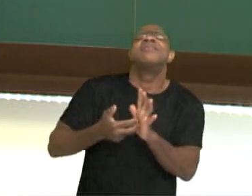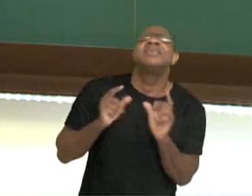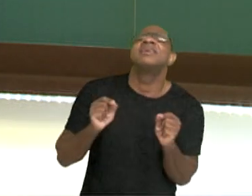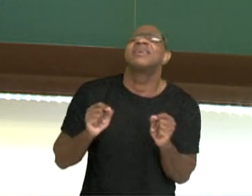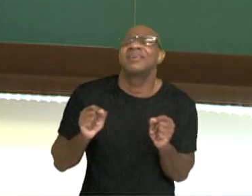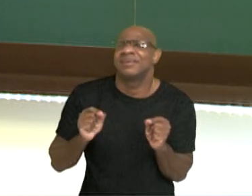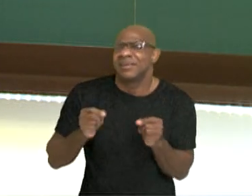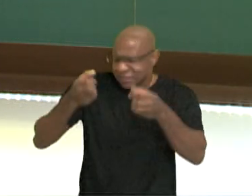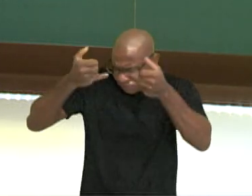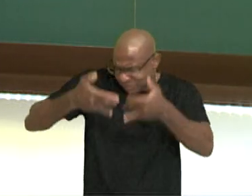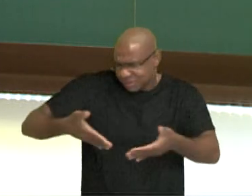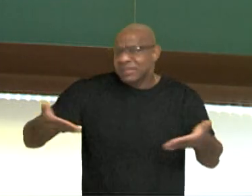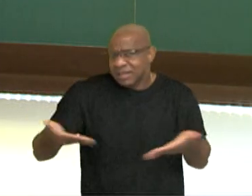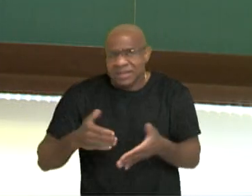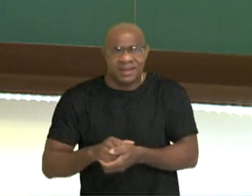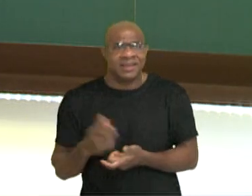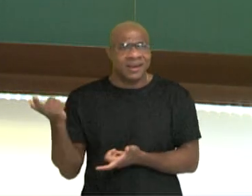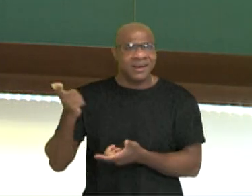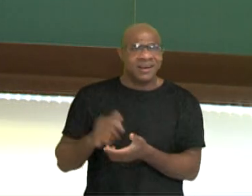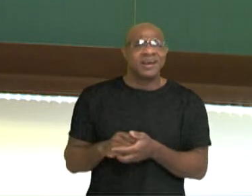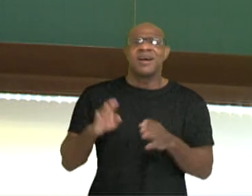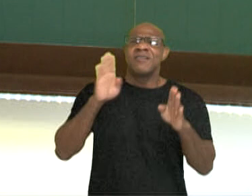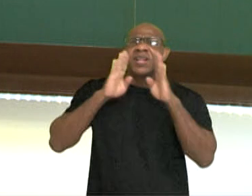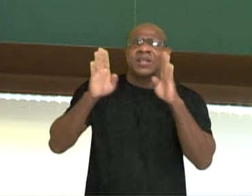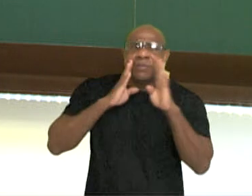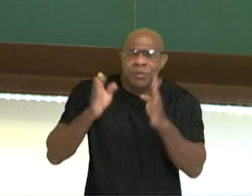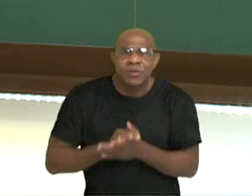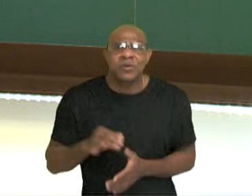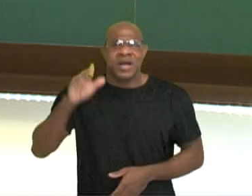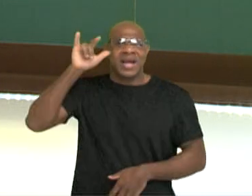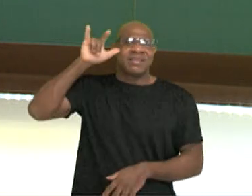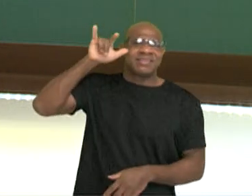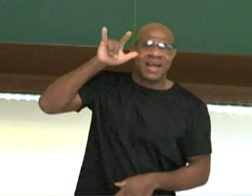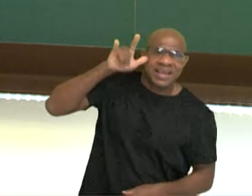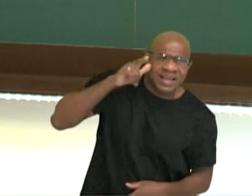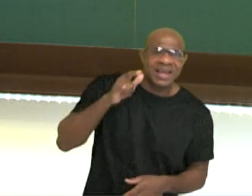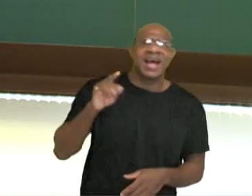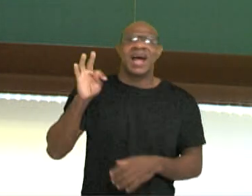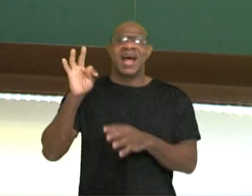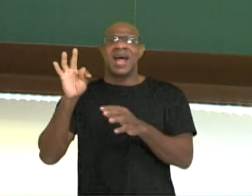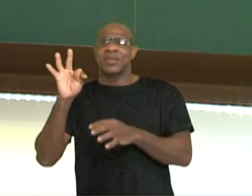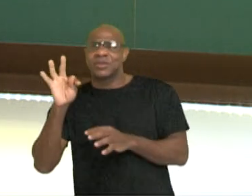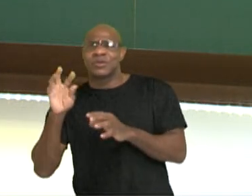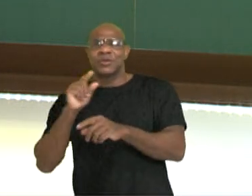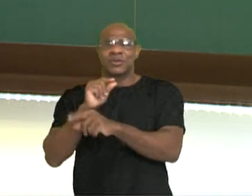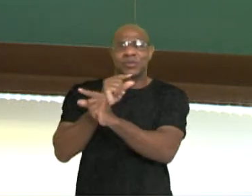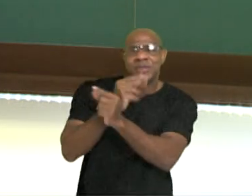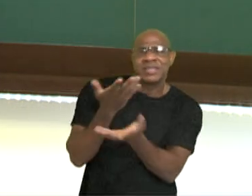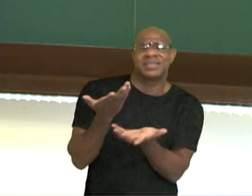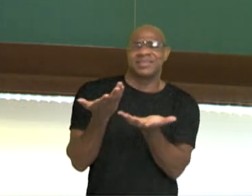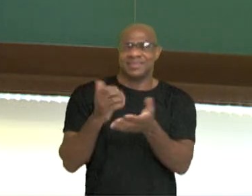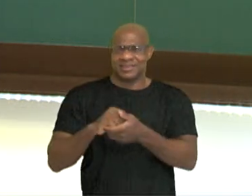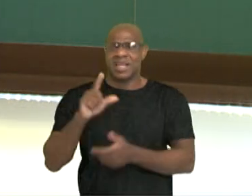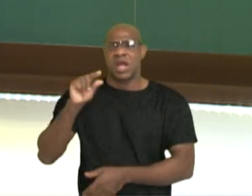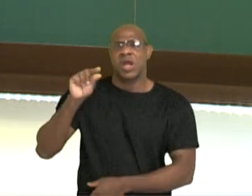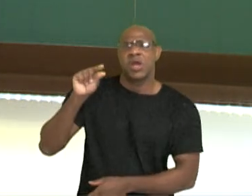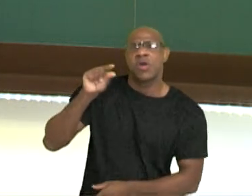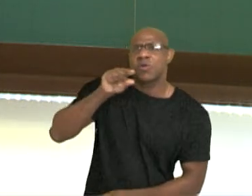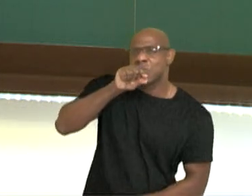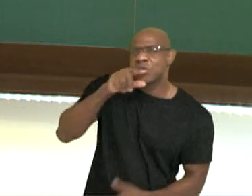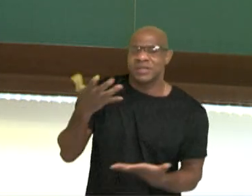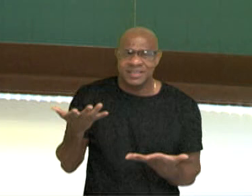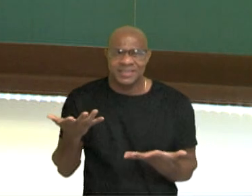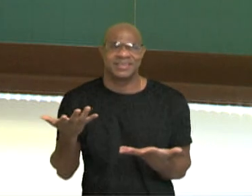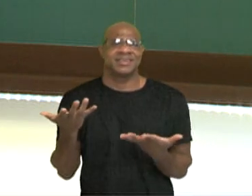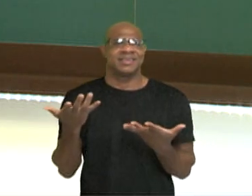YouTube, Instagram, Twitter, dentre outros, o que significa esses 15 minutinhos de fama? Lembrando, né, que a gente